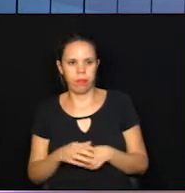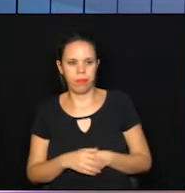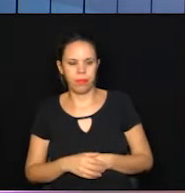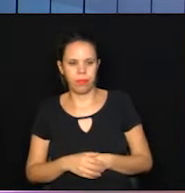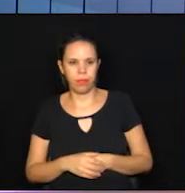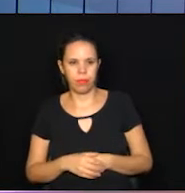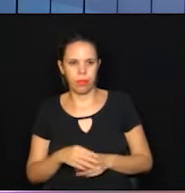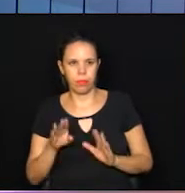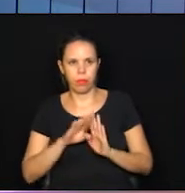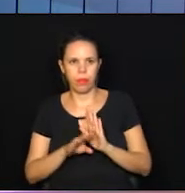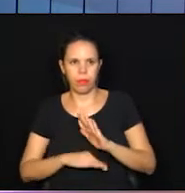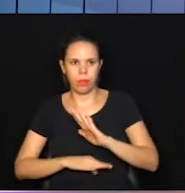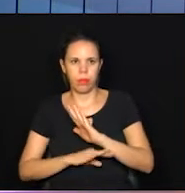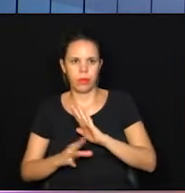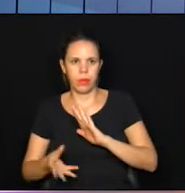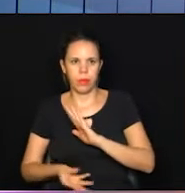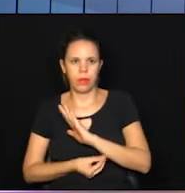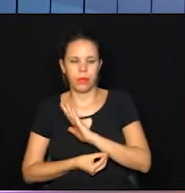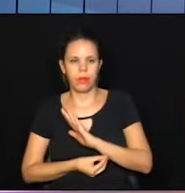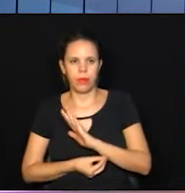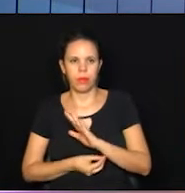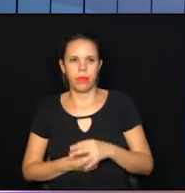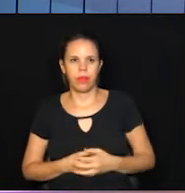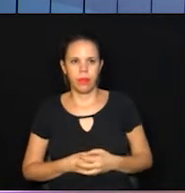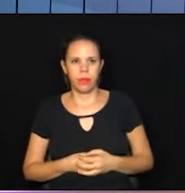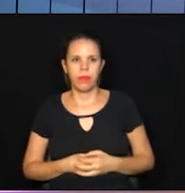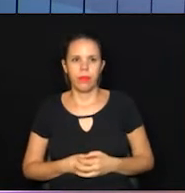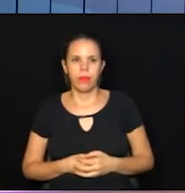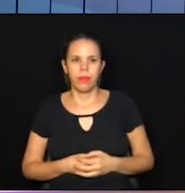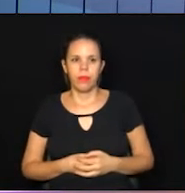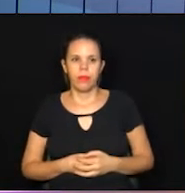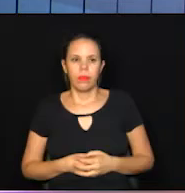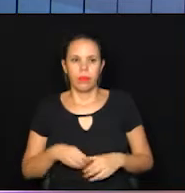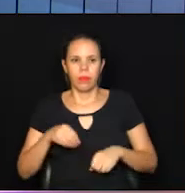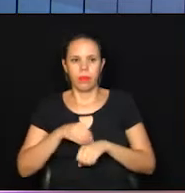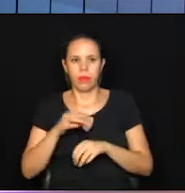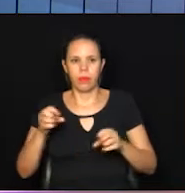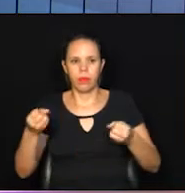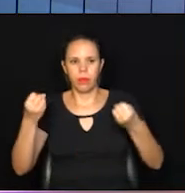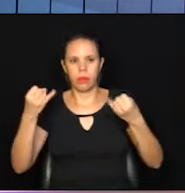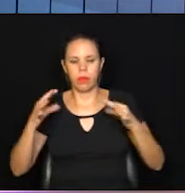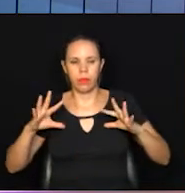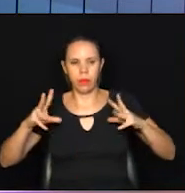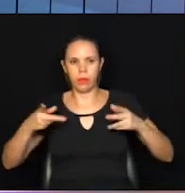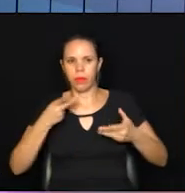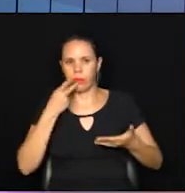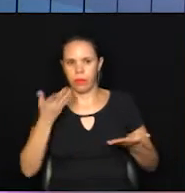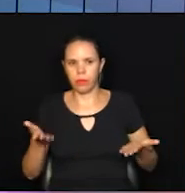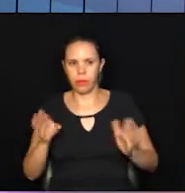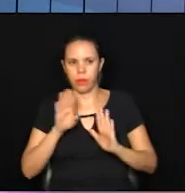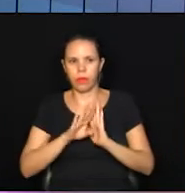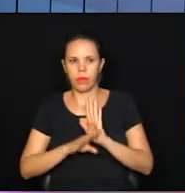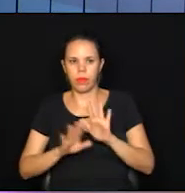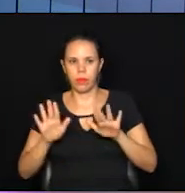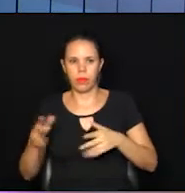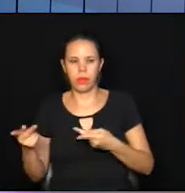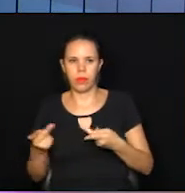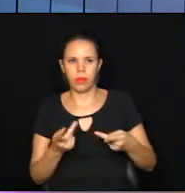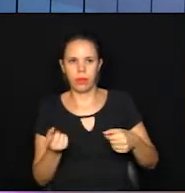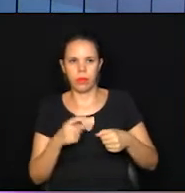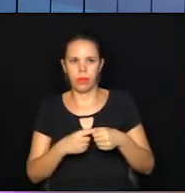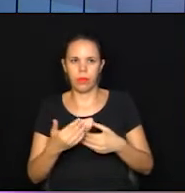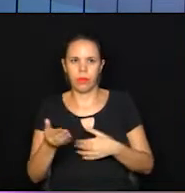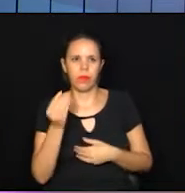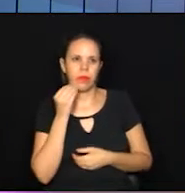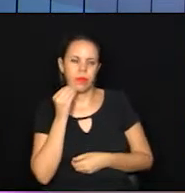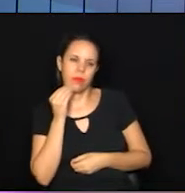aqui com o programa Câmara Total, pelas mensagens, por tudo que você passou aqui no nosso programa, e já fica o convite para uma